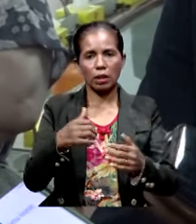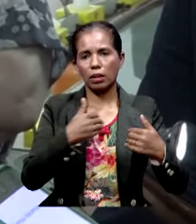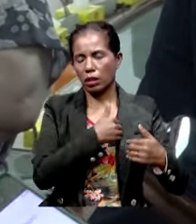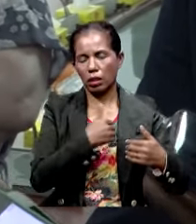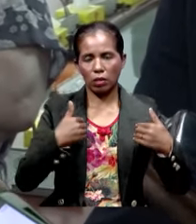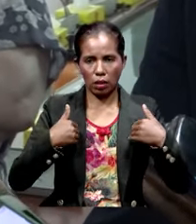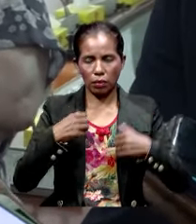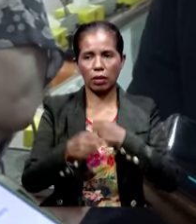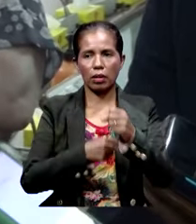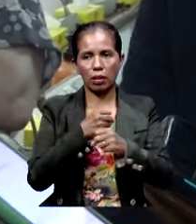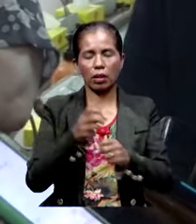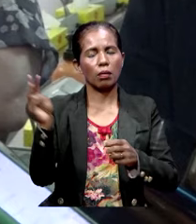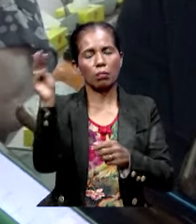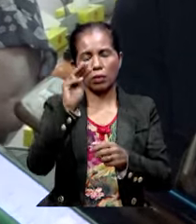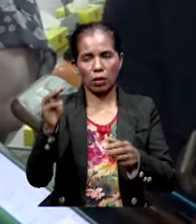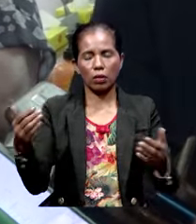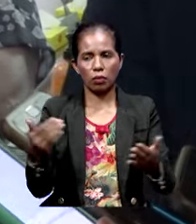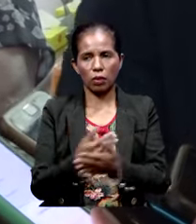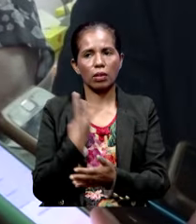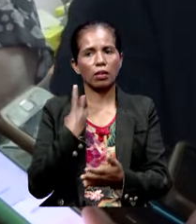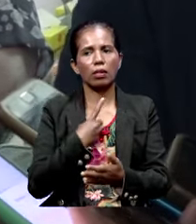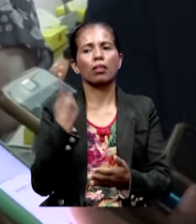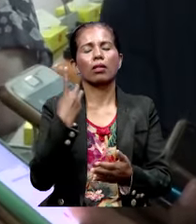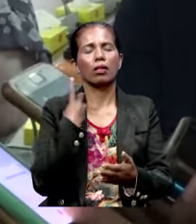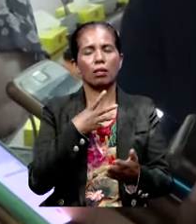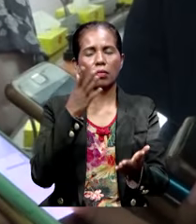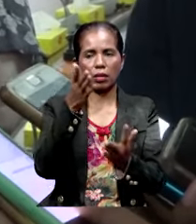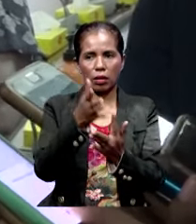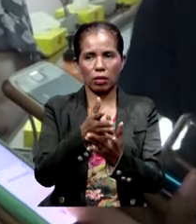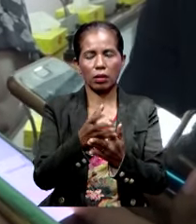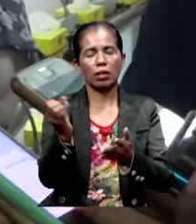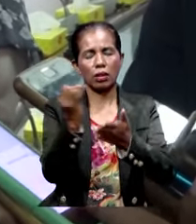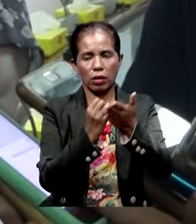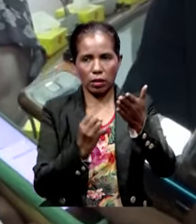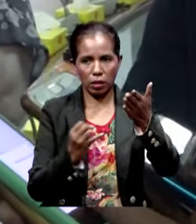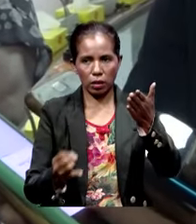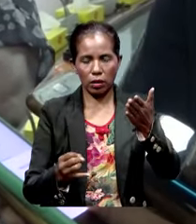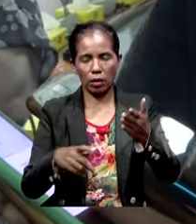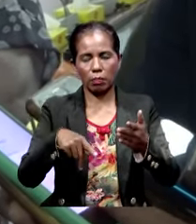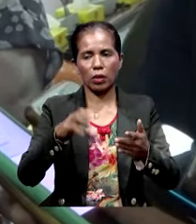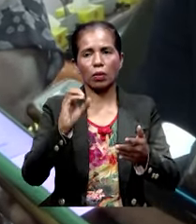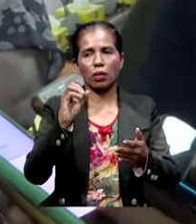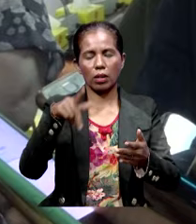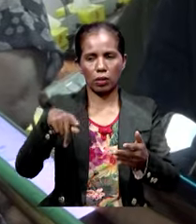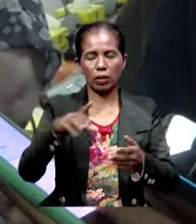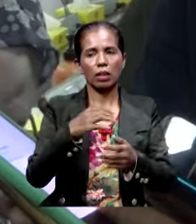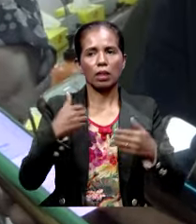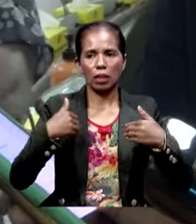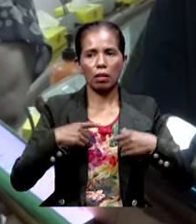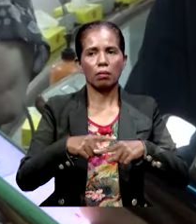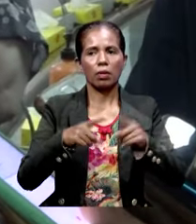dá o que o modelo foi ida, na fatin tamba quando a mitama desenho ho biokiusia iha otona. Mas bem,